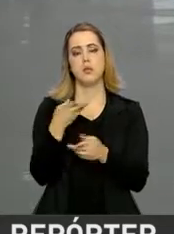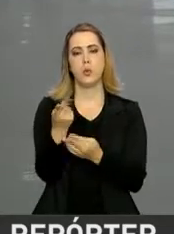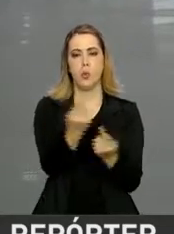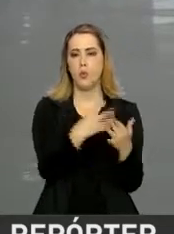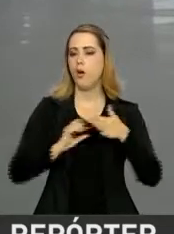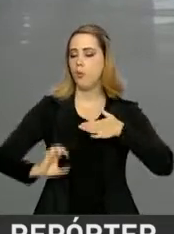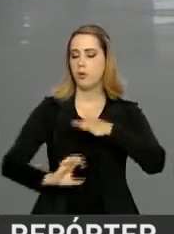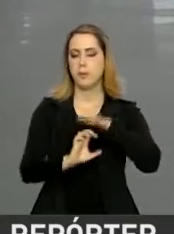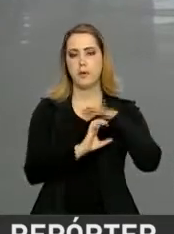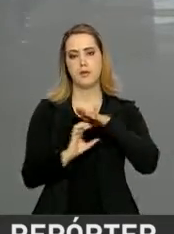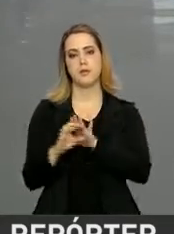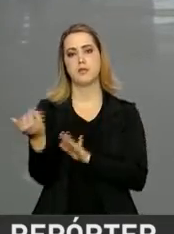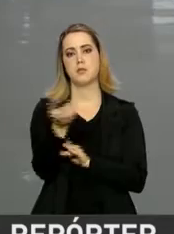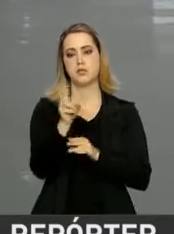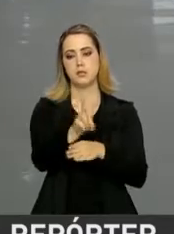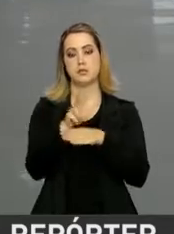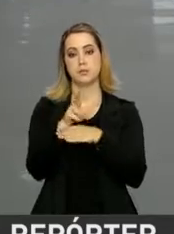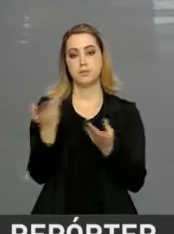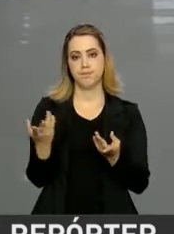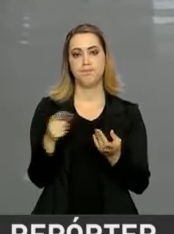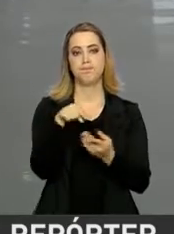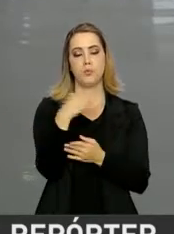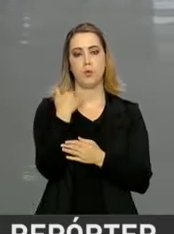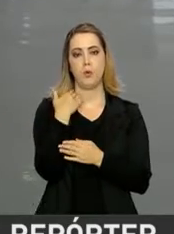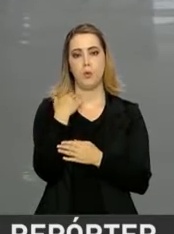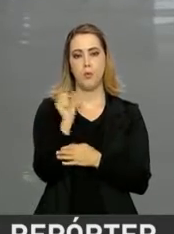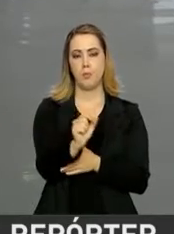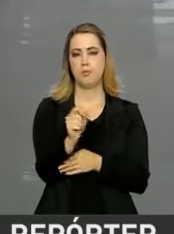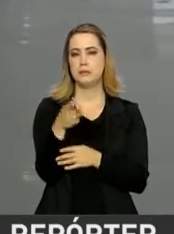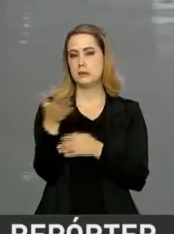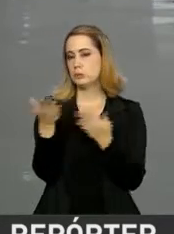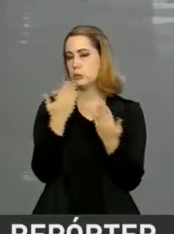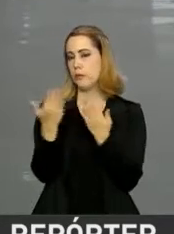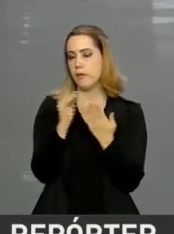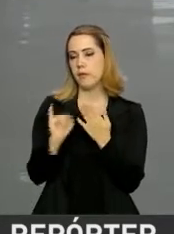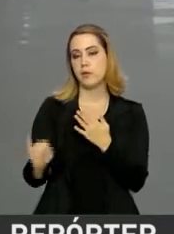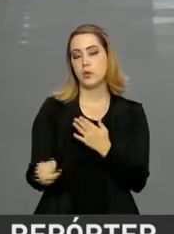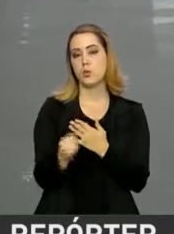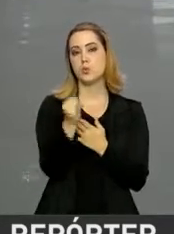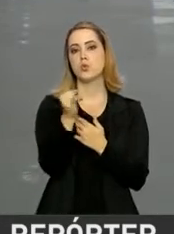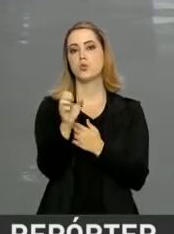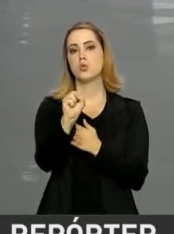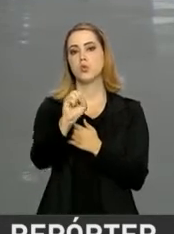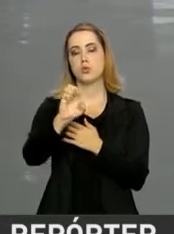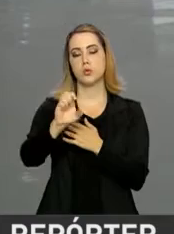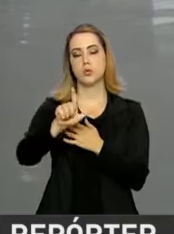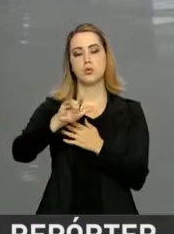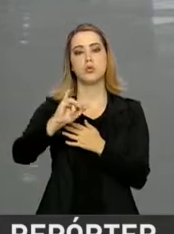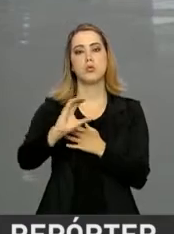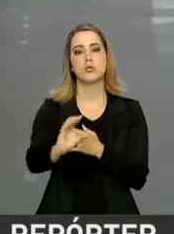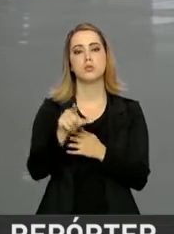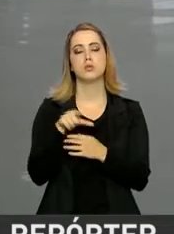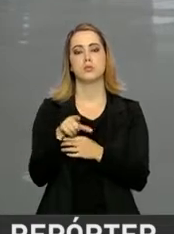um financiamento para ampliar o seu negócio. A instituição financeira vai se basear na Selic para estipular os juros que vai cobrar